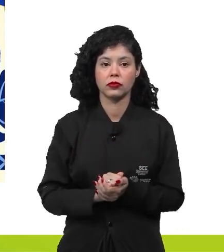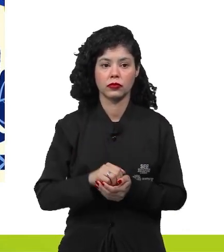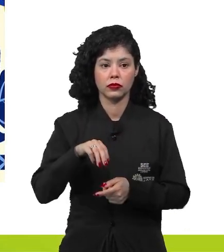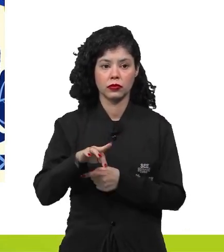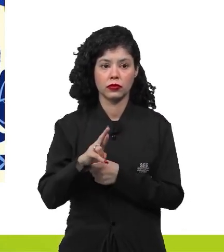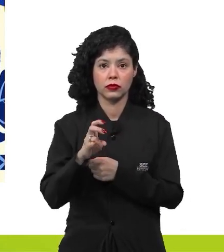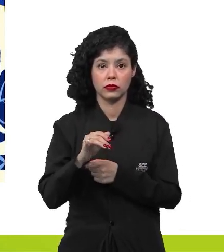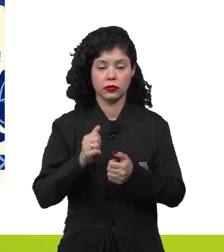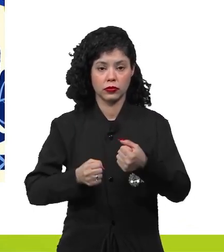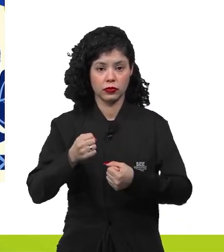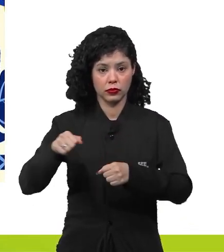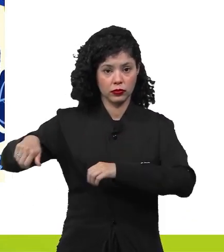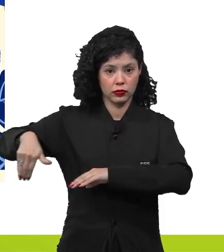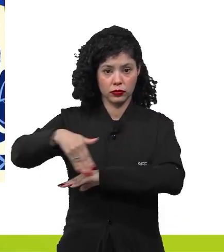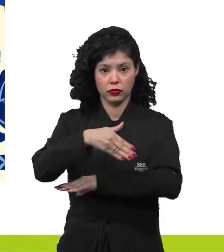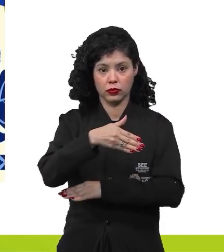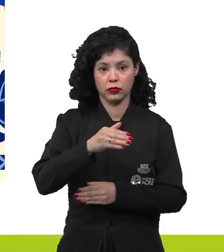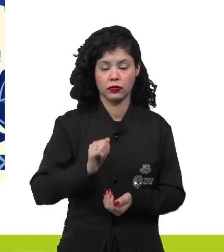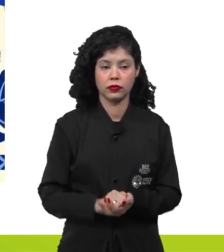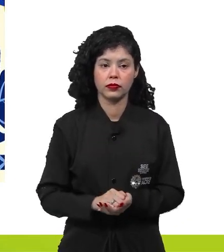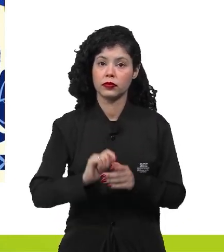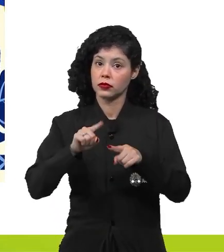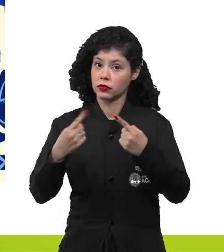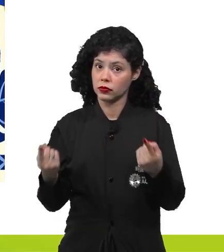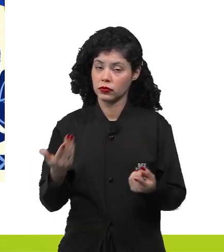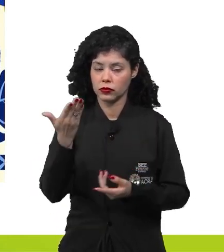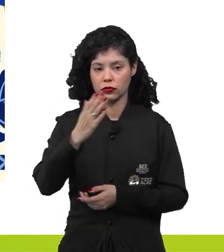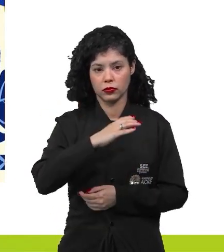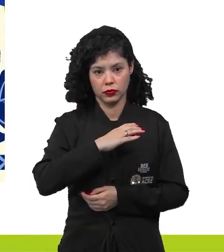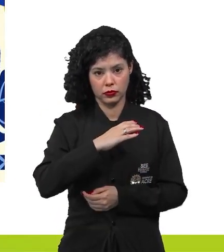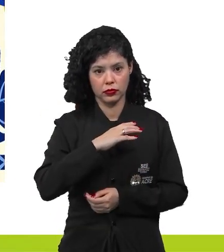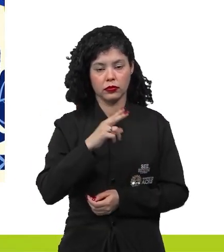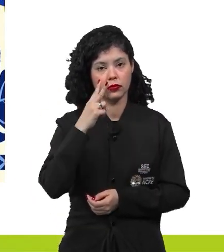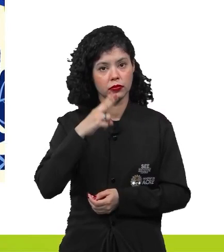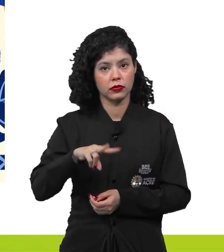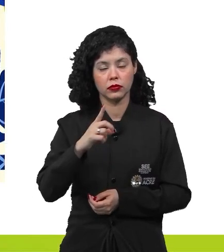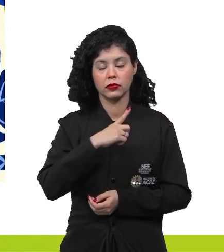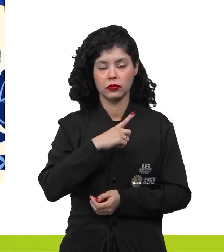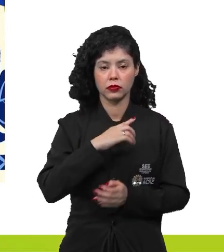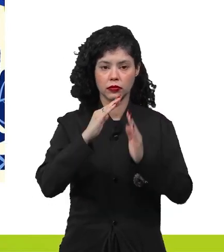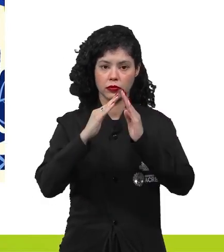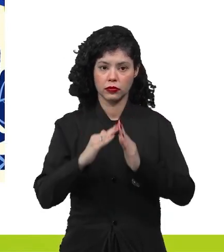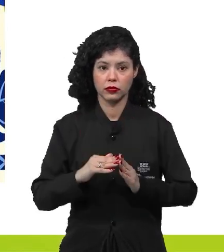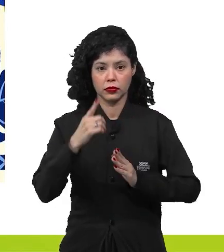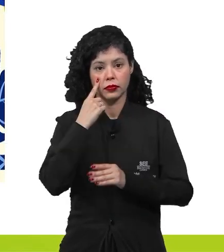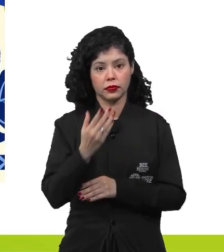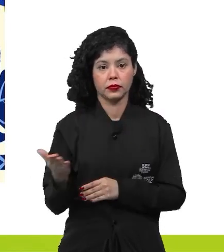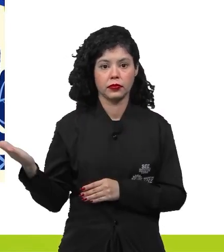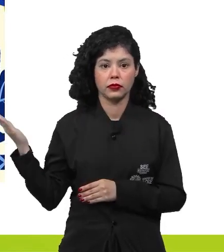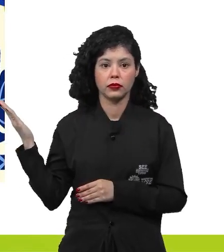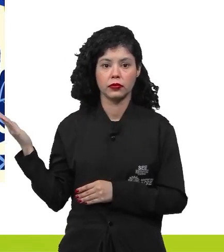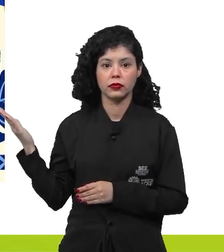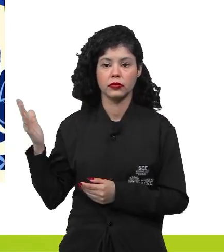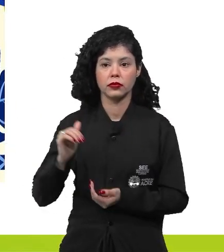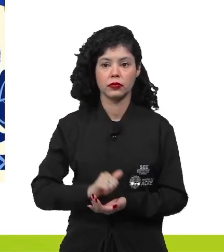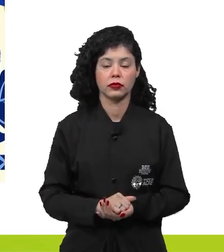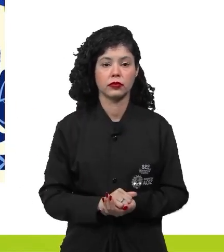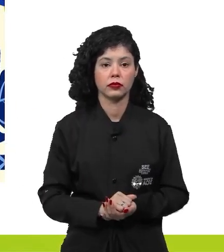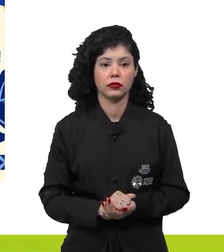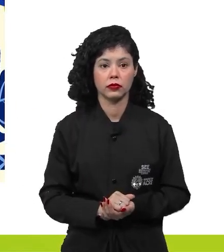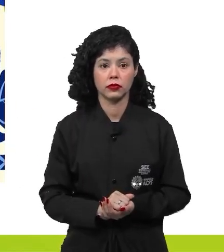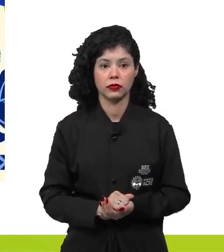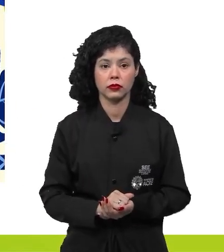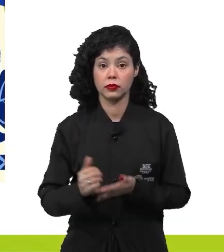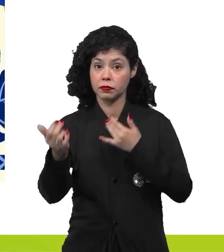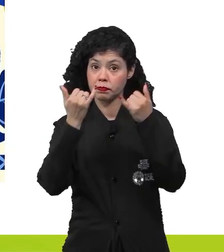ônibus, no metrô, enfim, dependendo da cidade em que você está. Observem aqui na imagem, eu trouxe para vocês